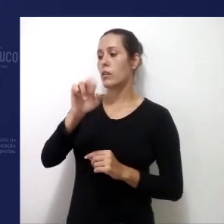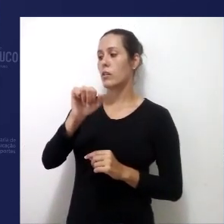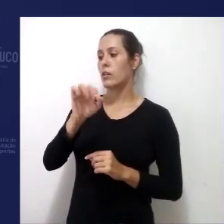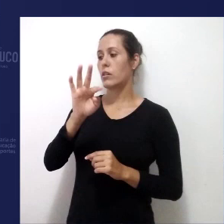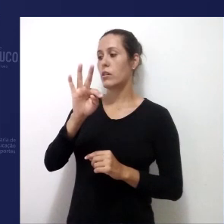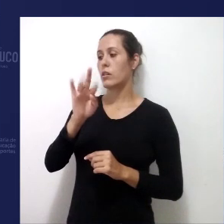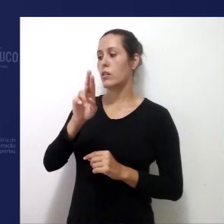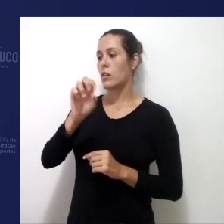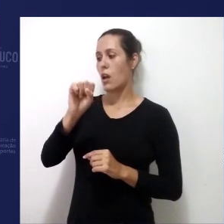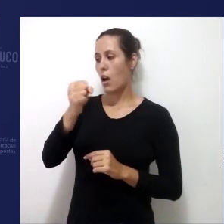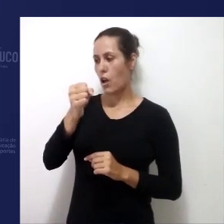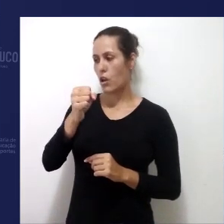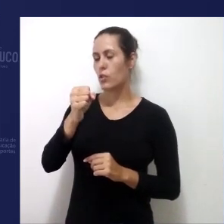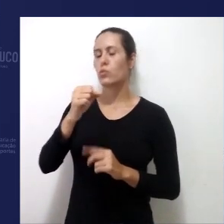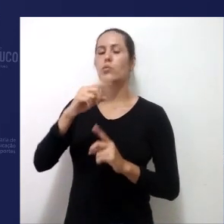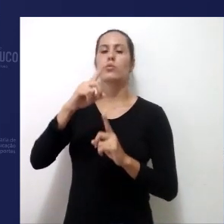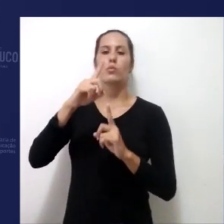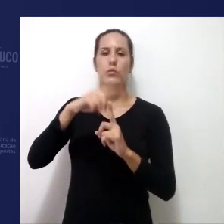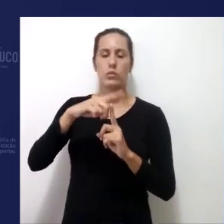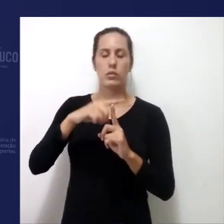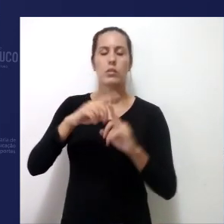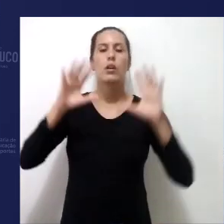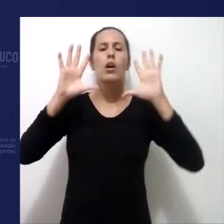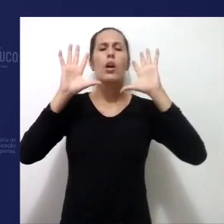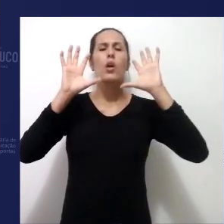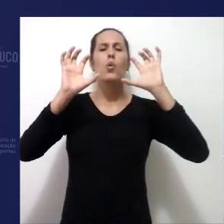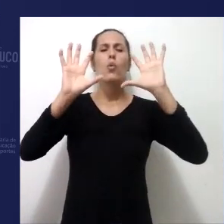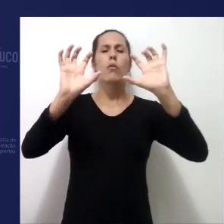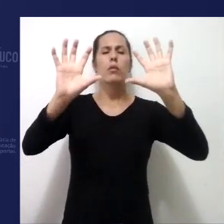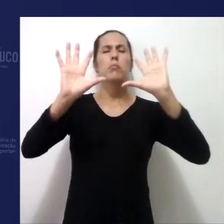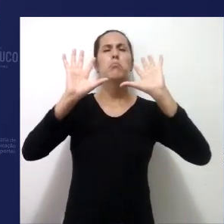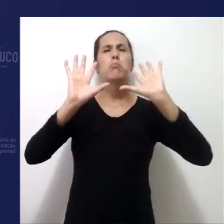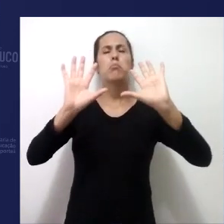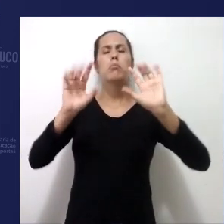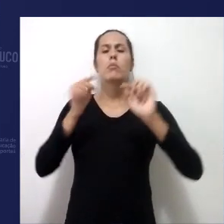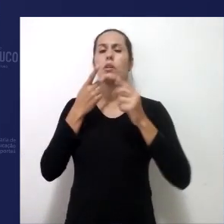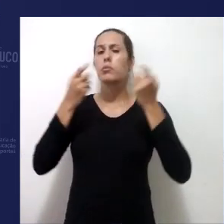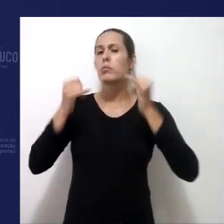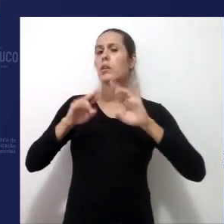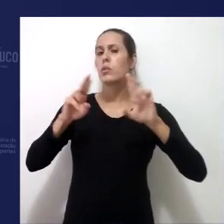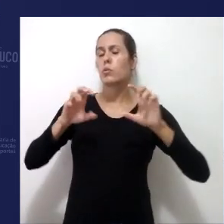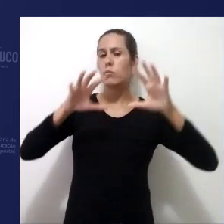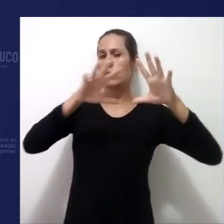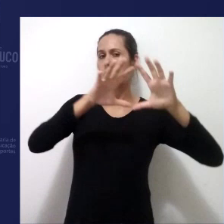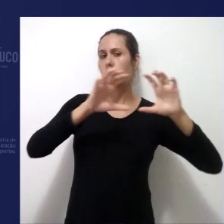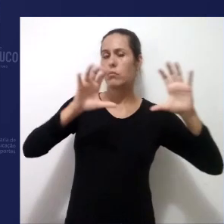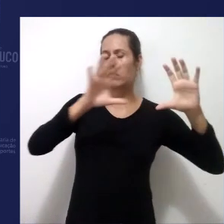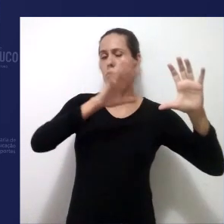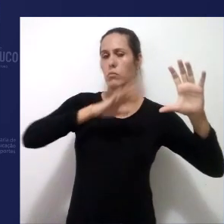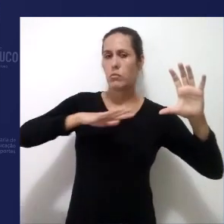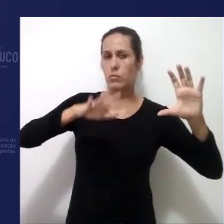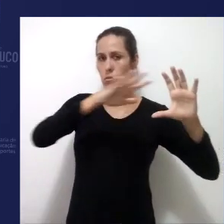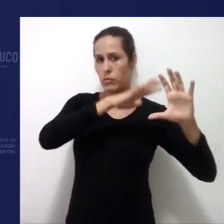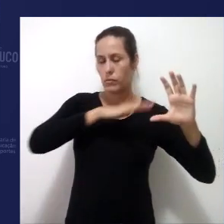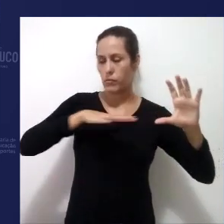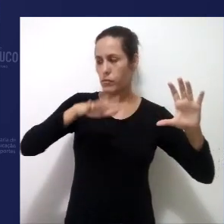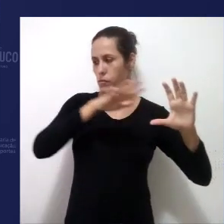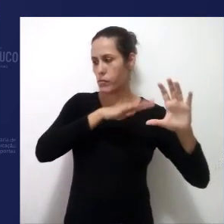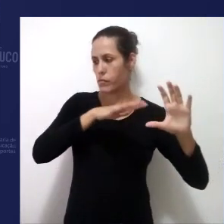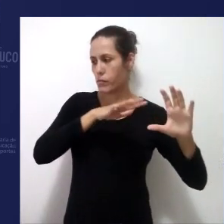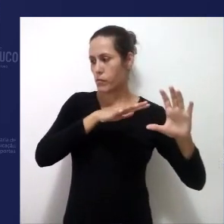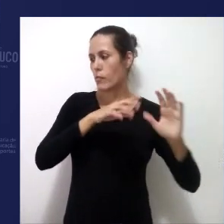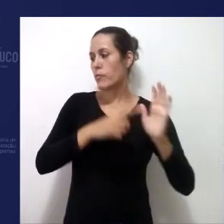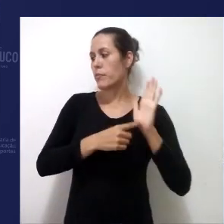estratos, que é também um tipo de nuvens baixas. Ou seja, quando se fala das estratos,